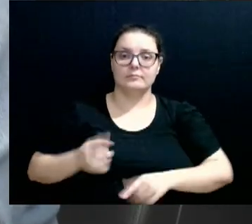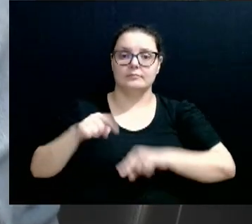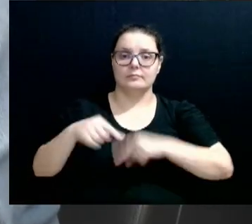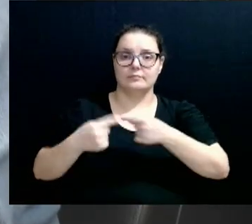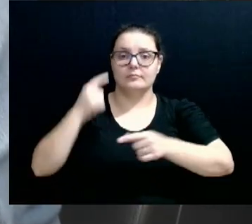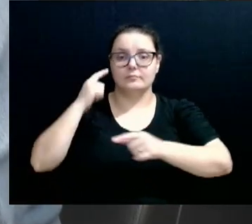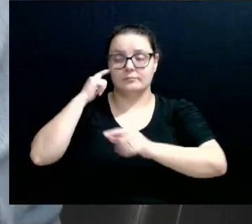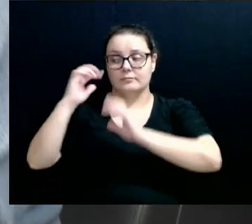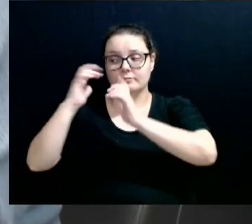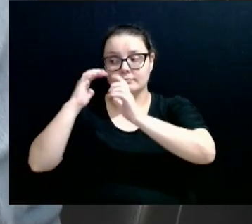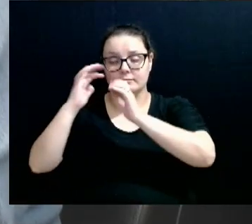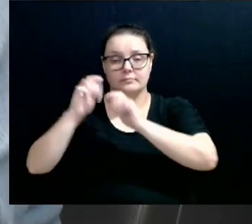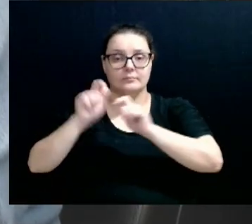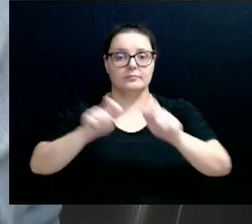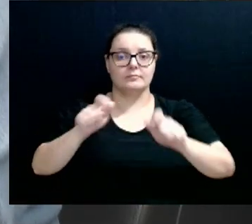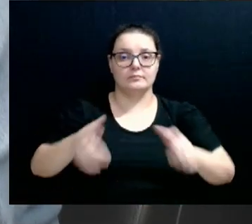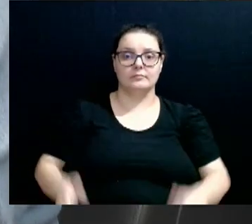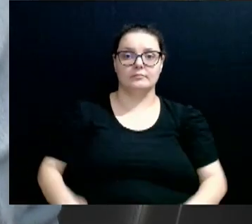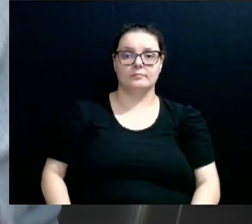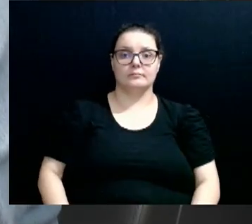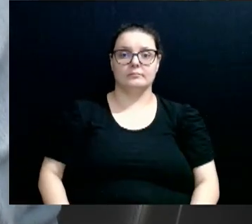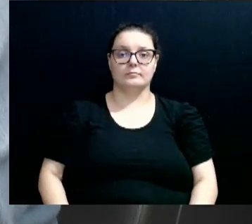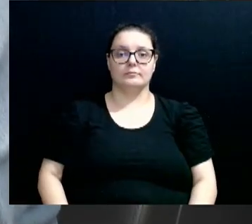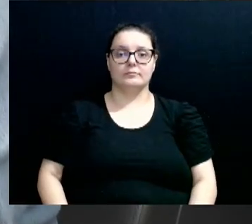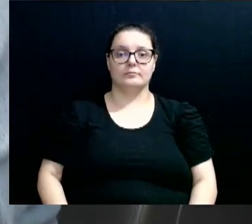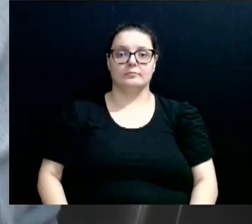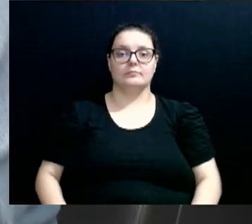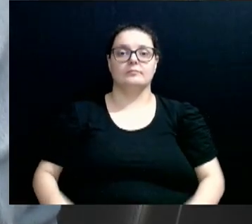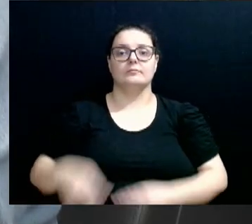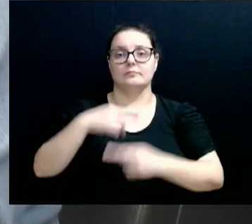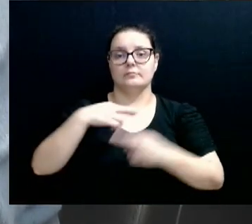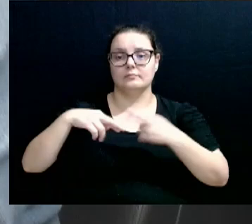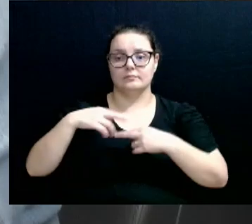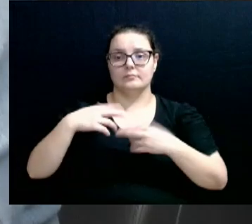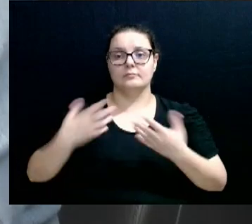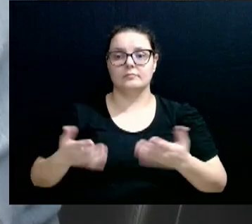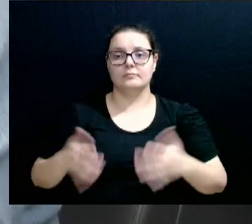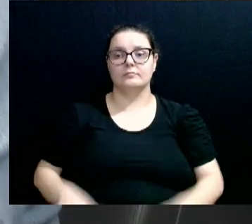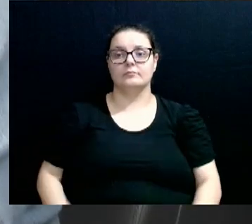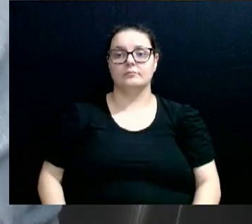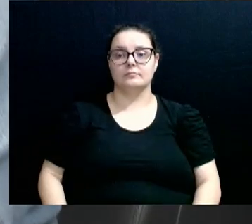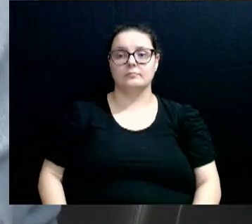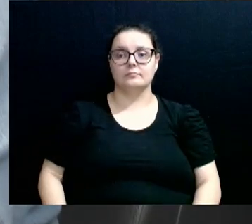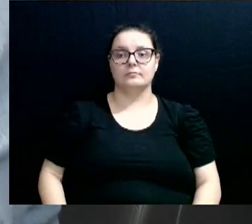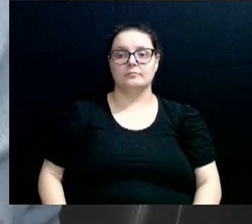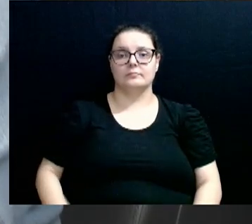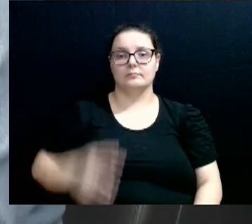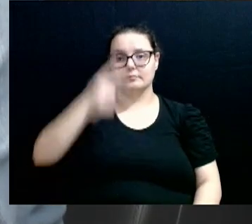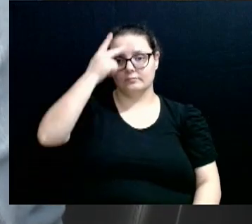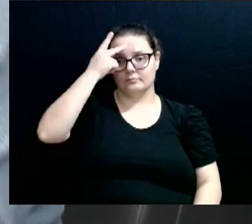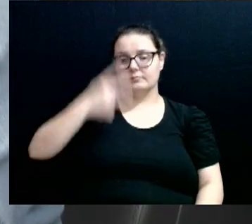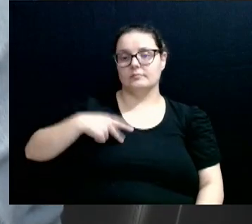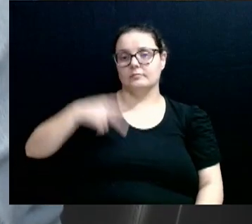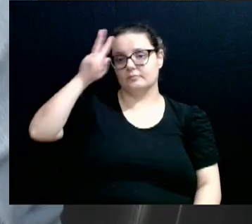pouco nessa relação, né, que a própria história de vida